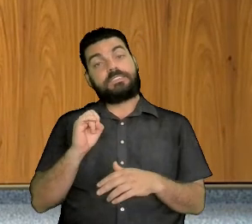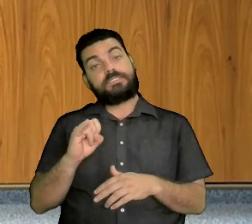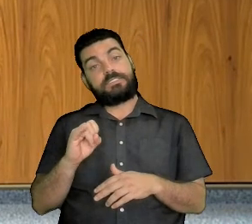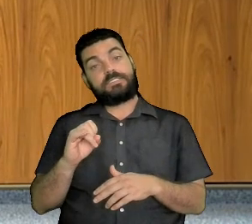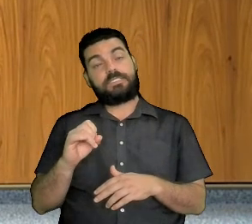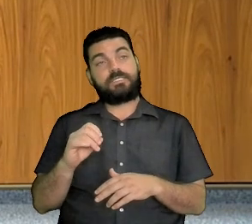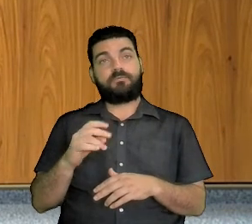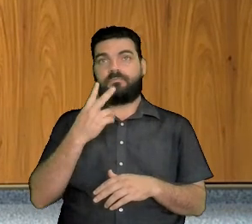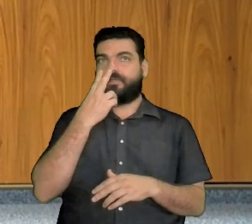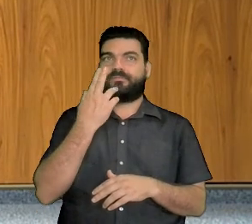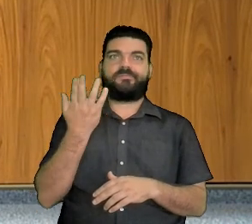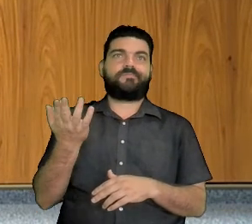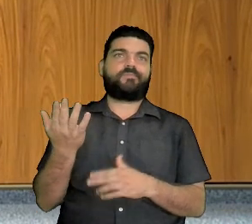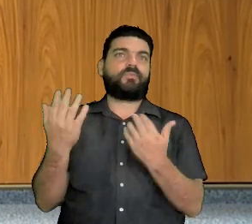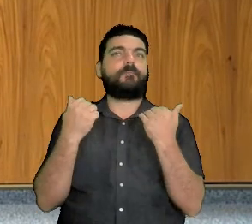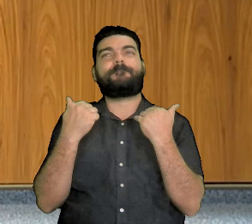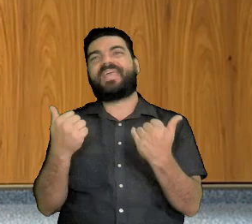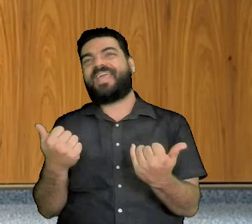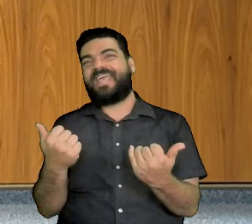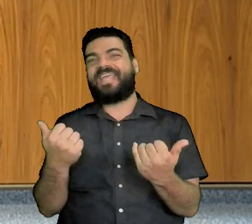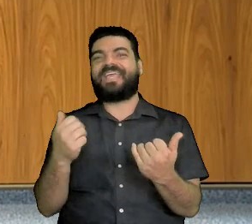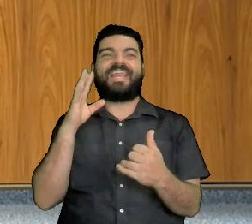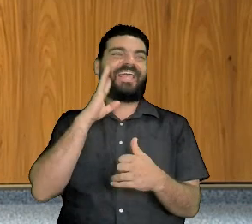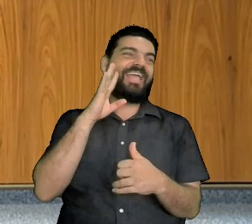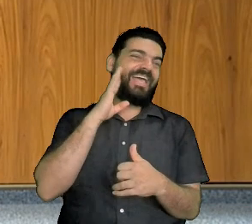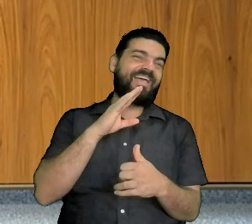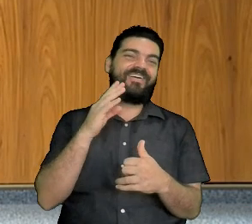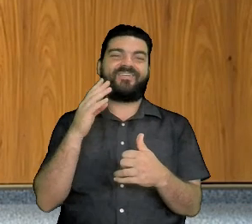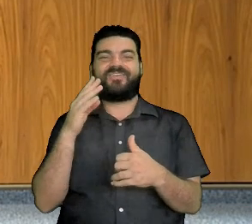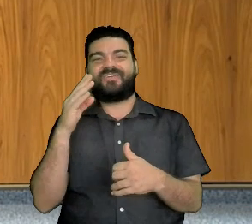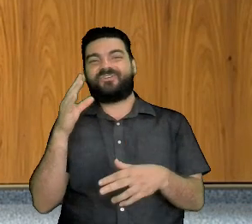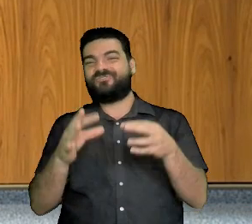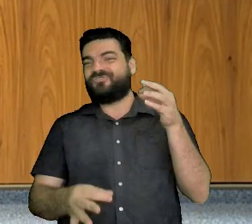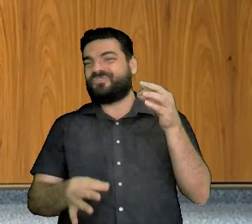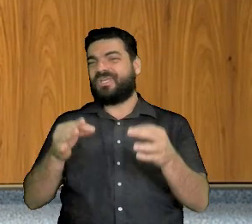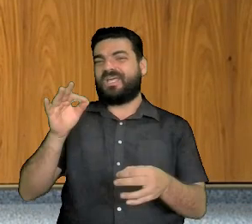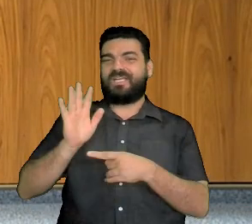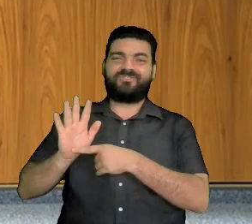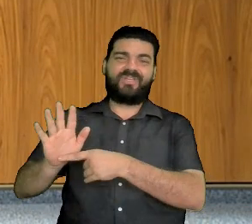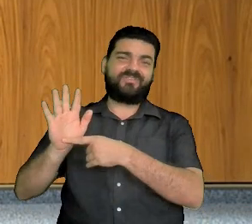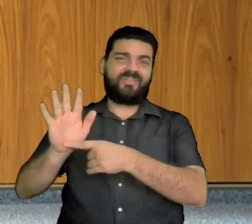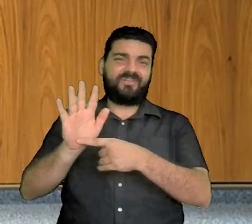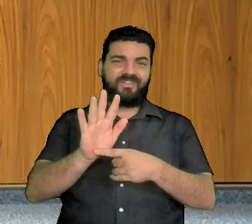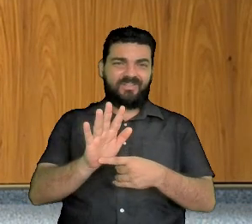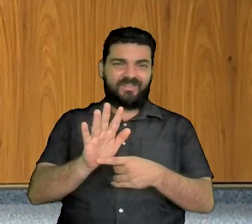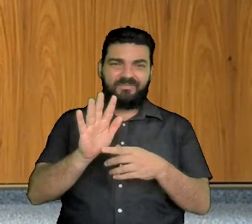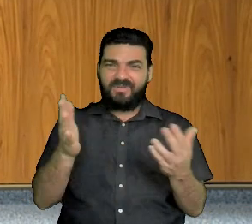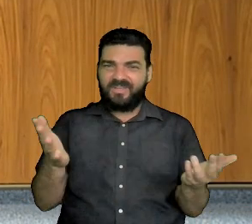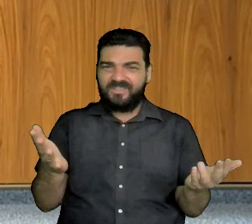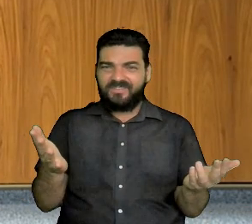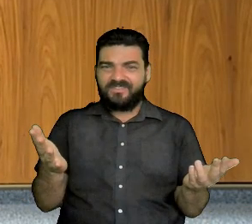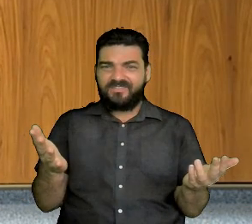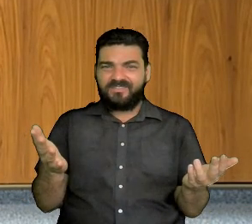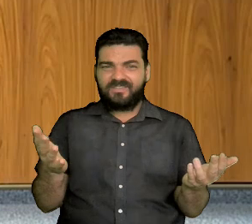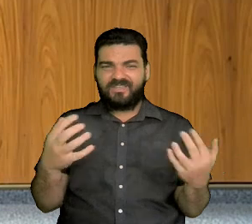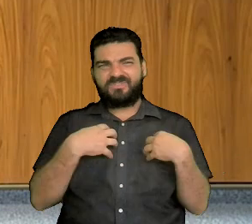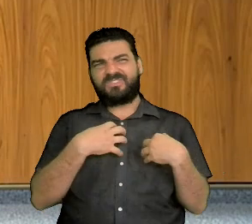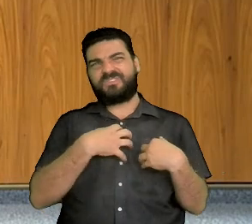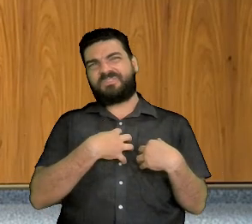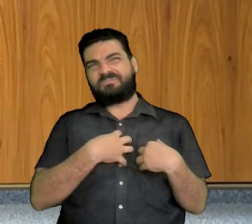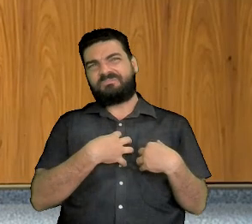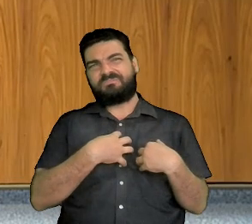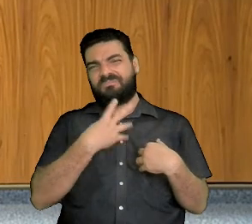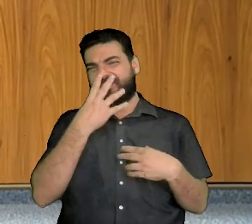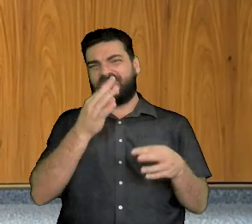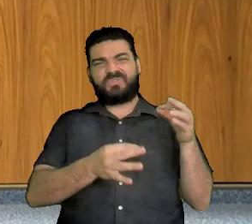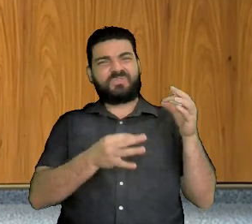dizer, se por um lado aquilo mostrava, tinha um aspecto positivo, que era a busca do cidadão pelos seus